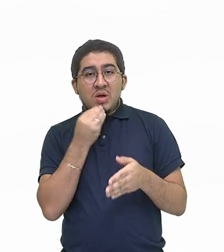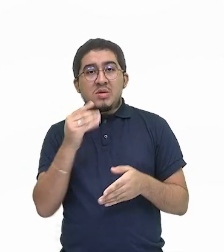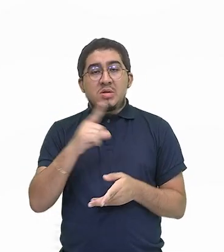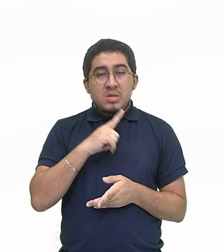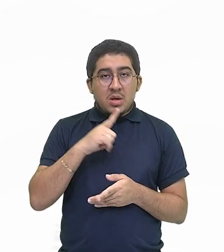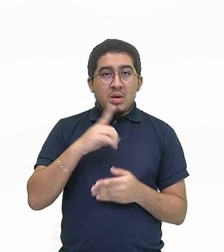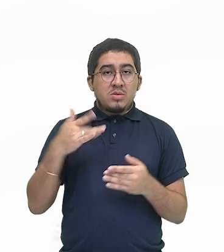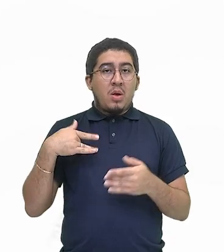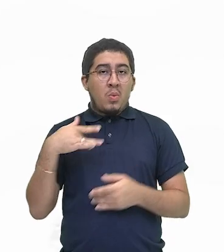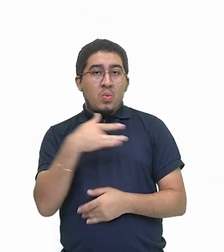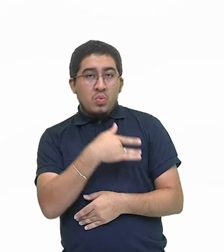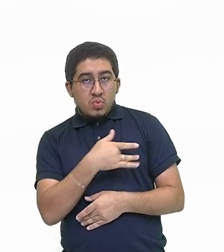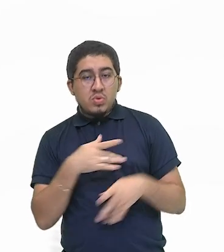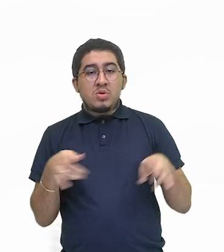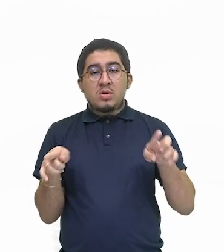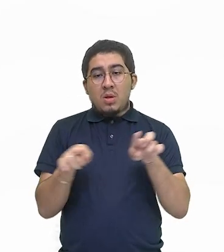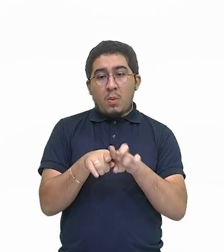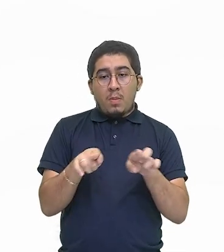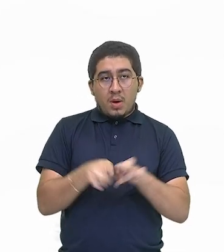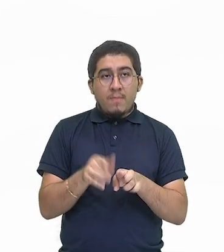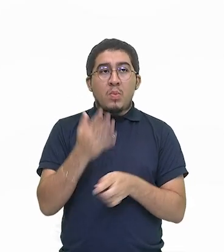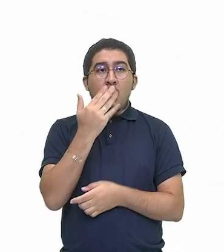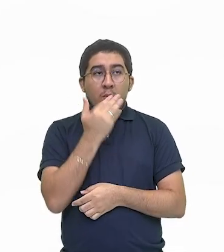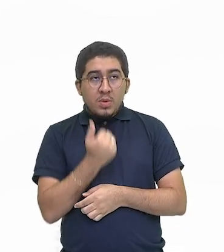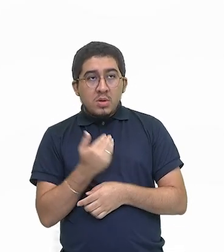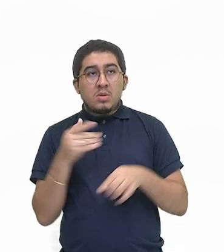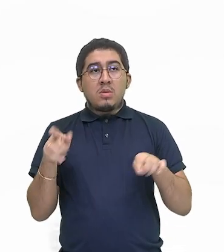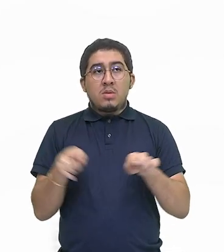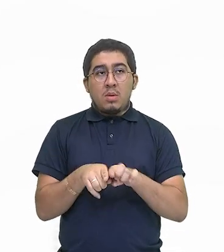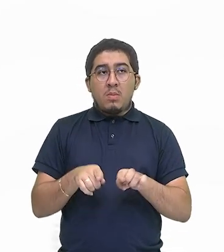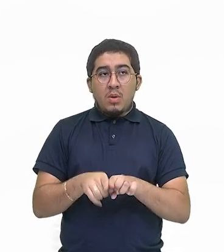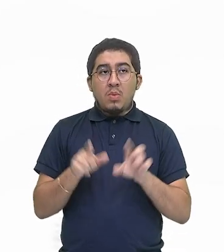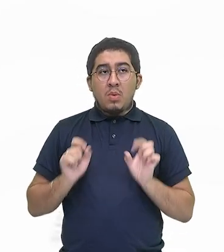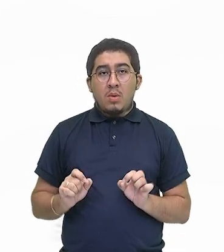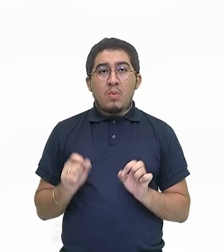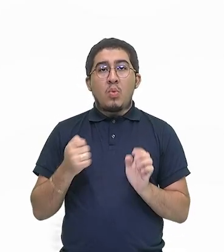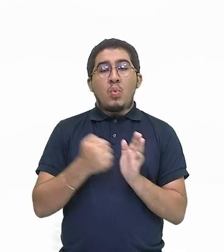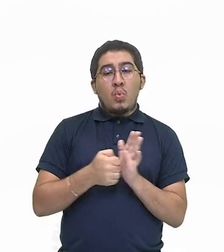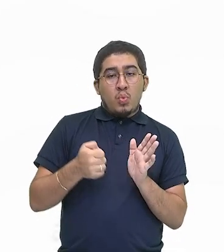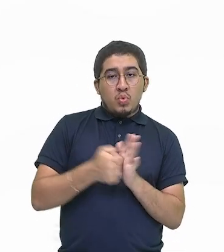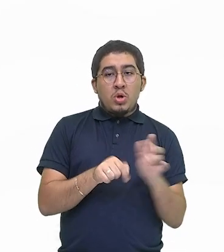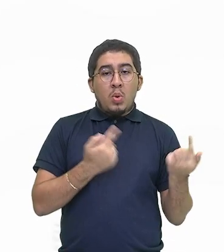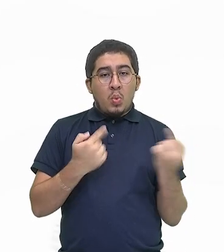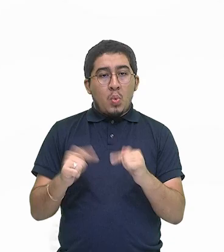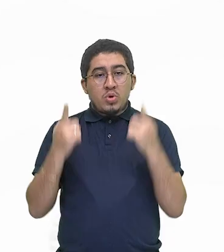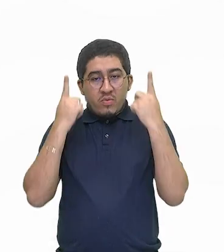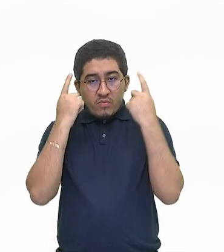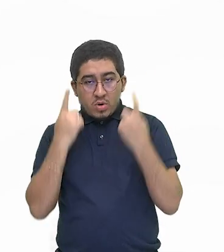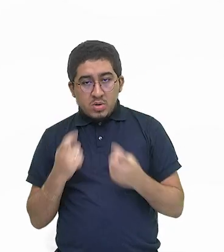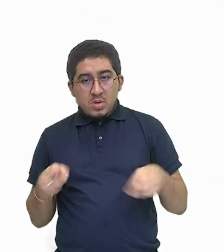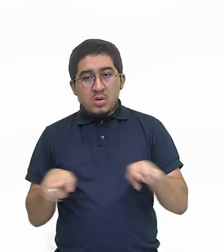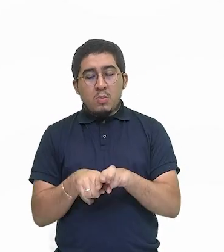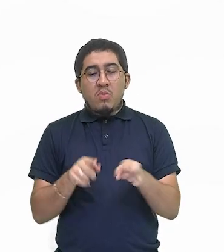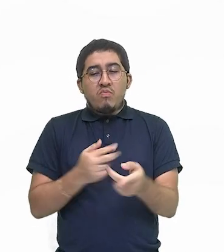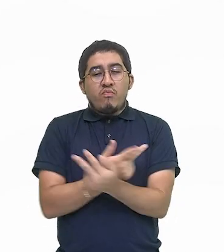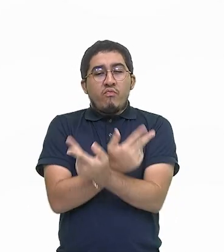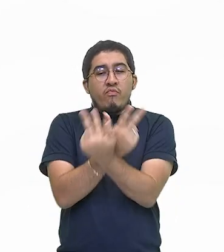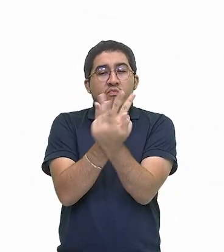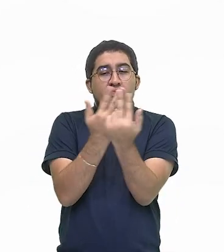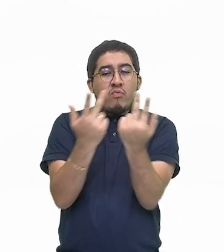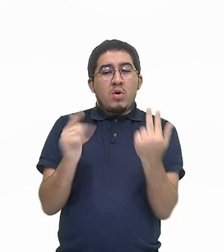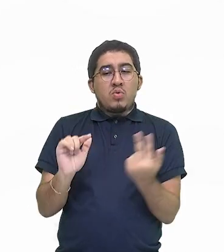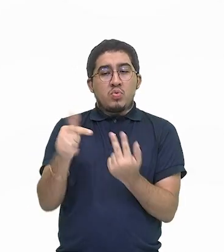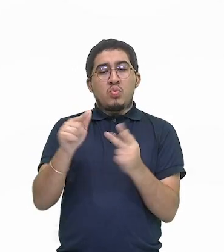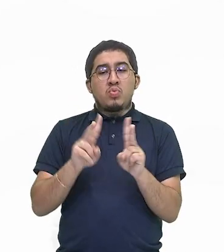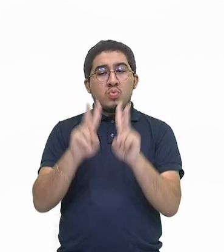de saúde, alimentação digna, luta contra a violência e uma série de